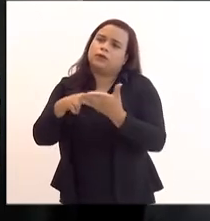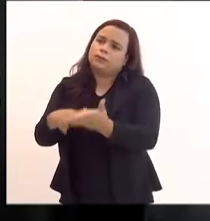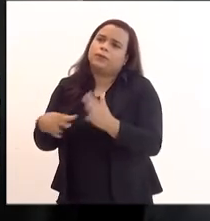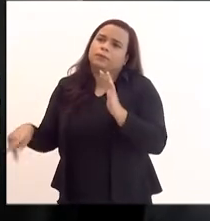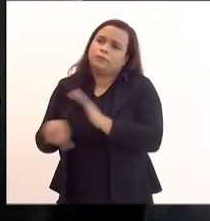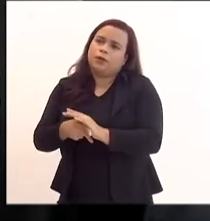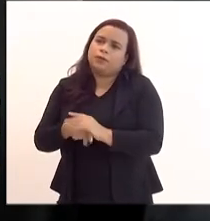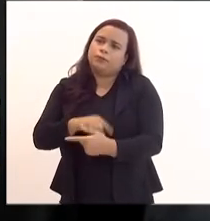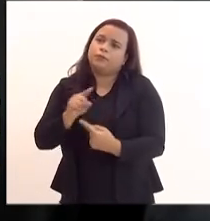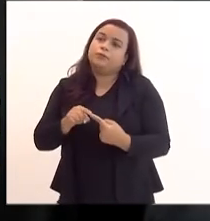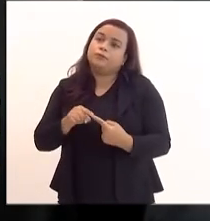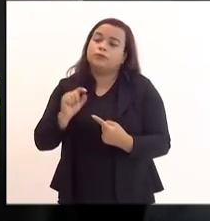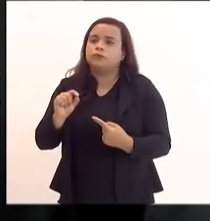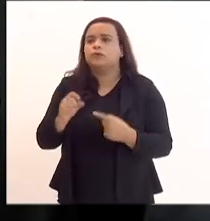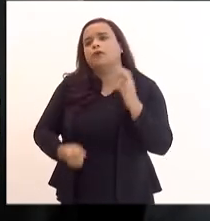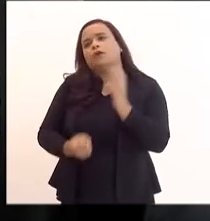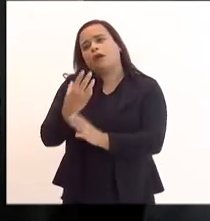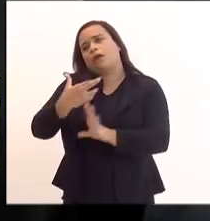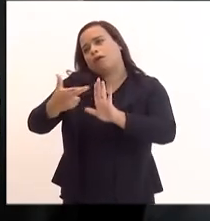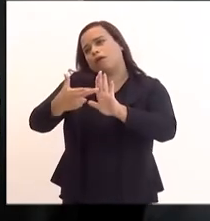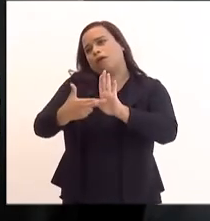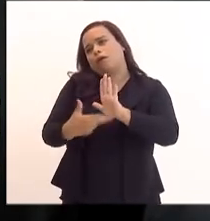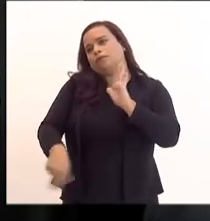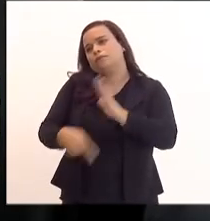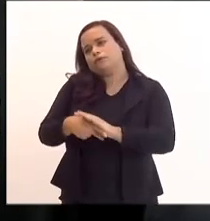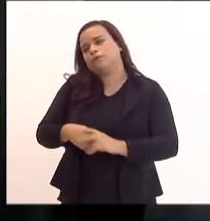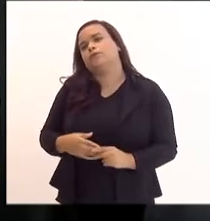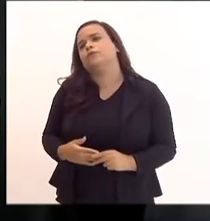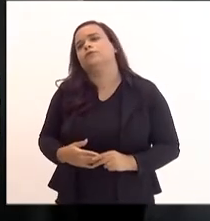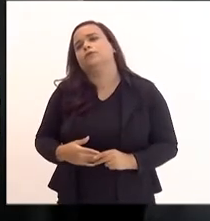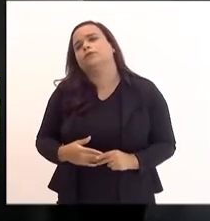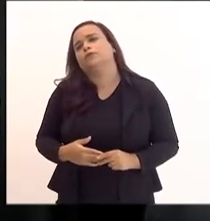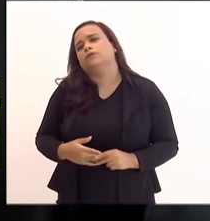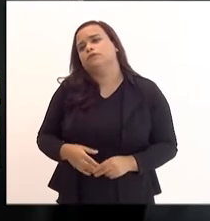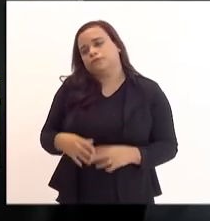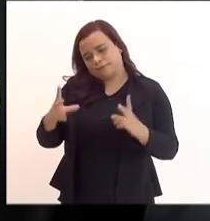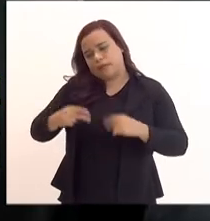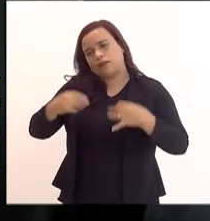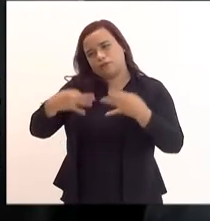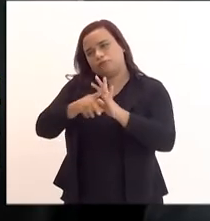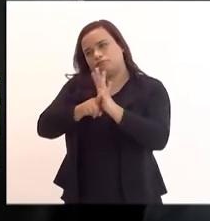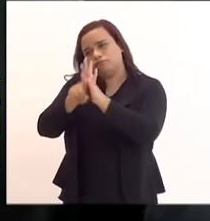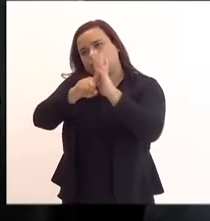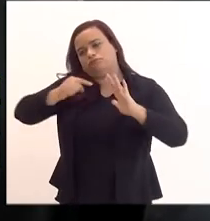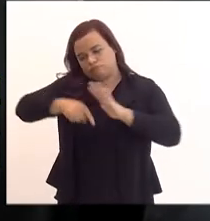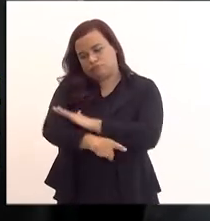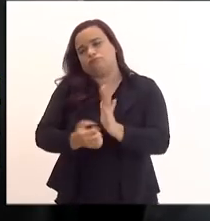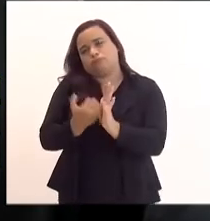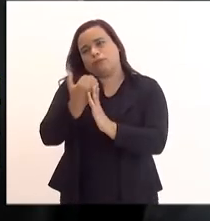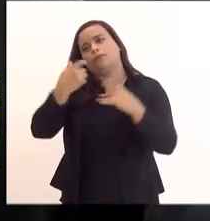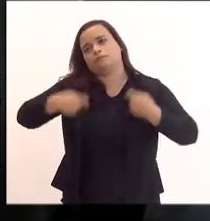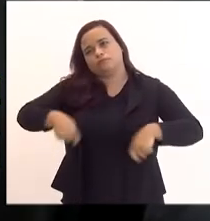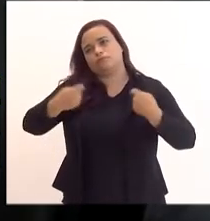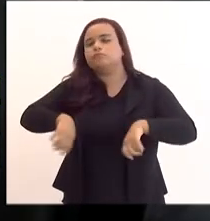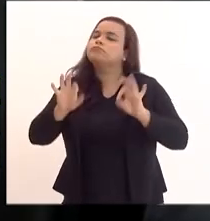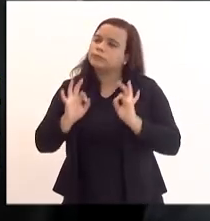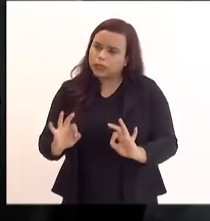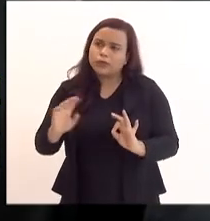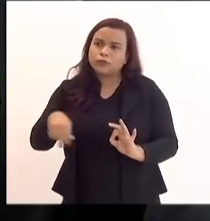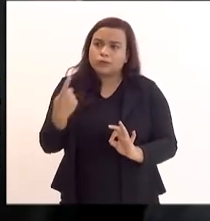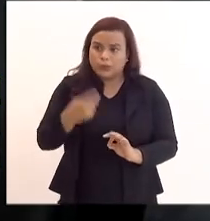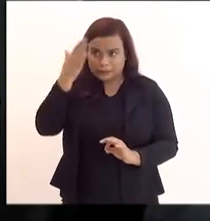de criar um regramento próprio aí, então o assunto merece ser mais apurado de verdade, para que a gente